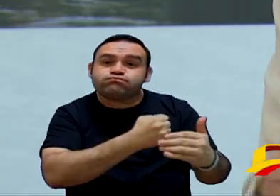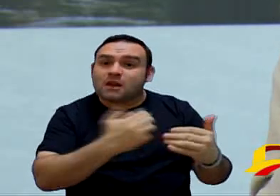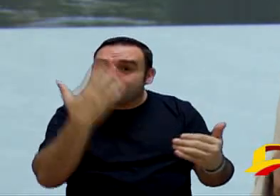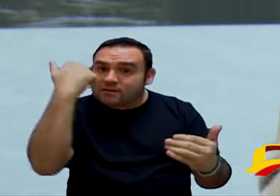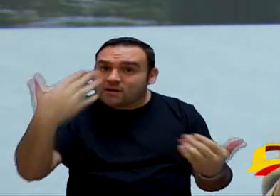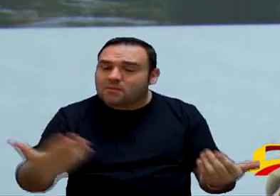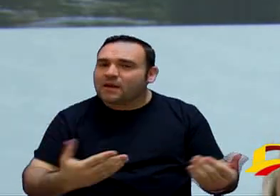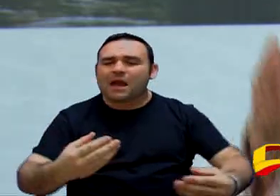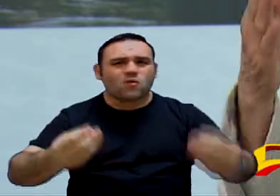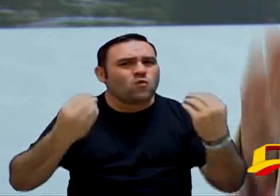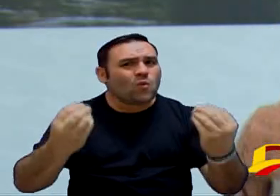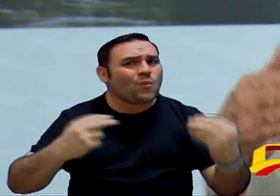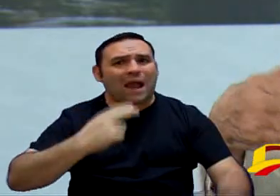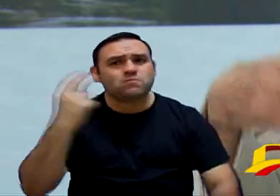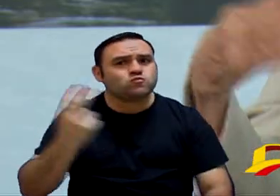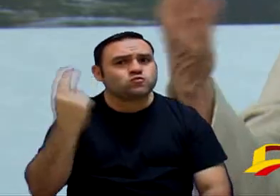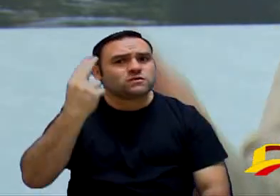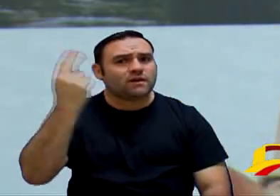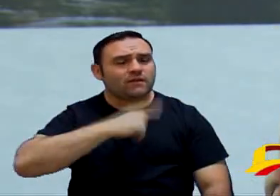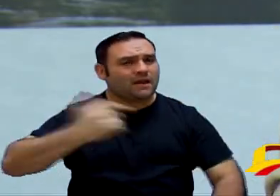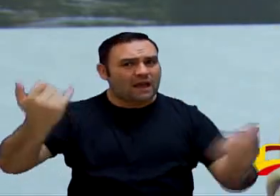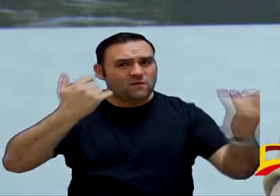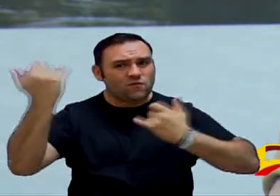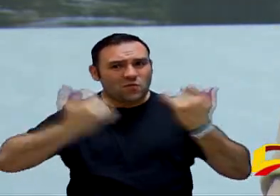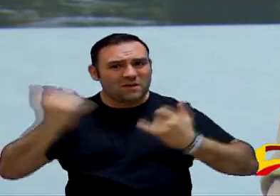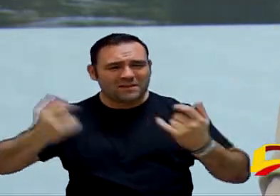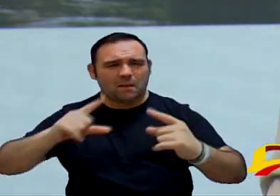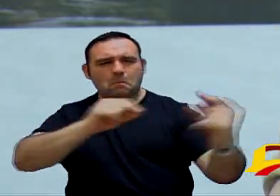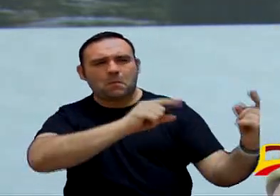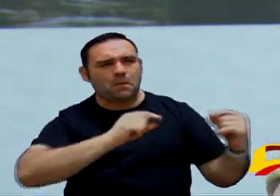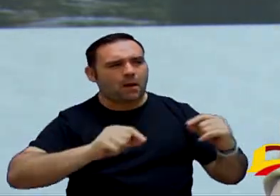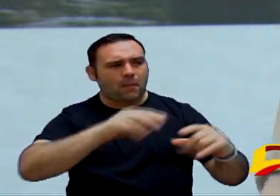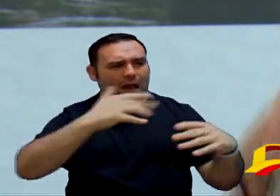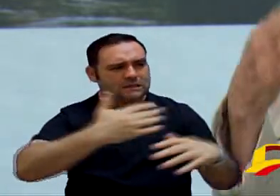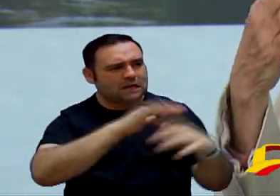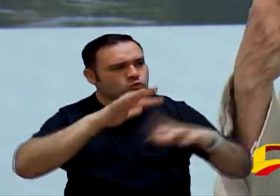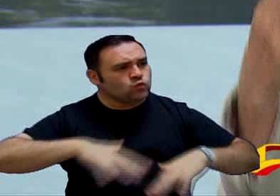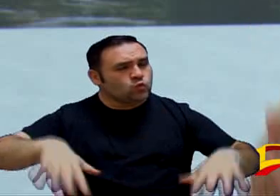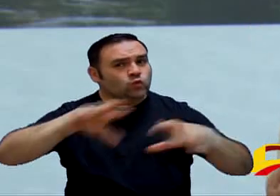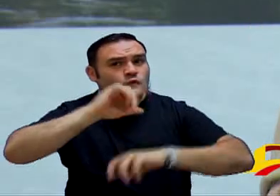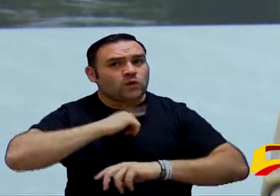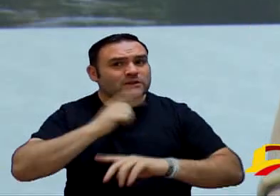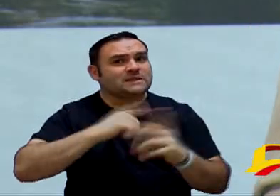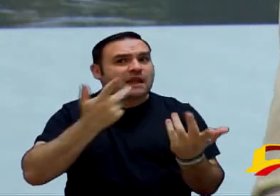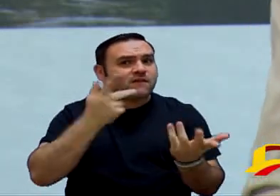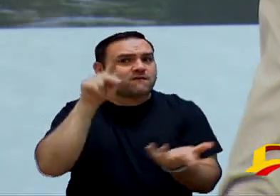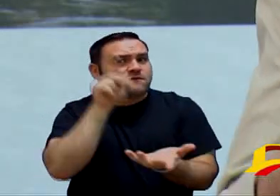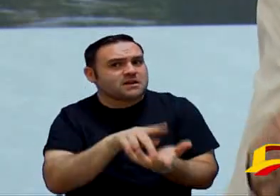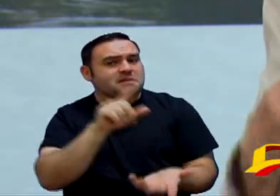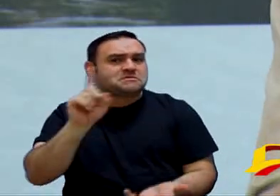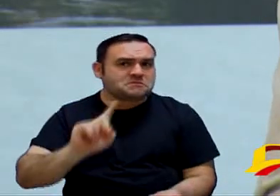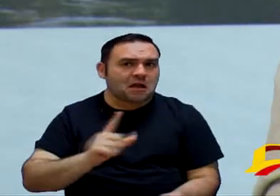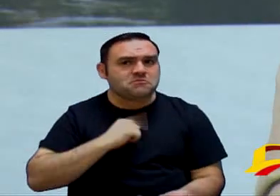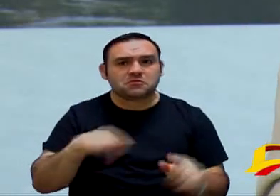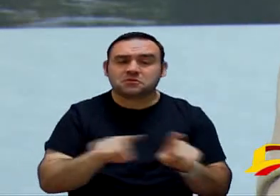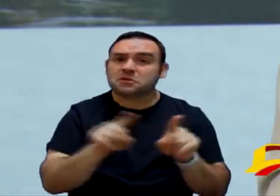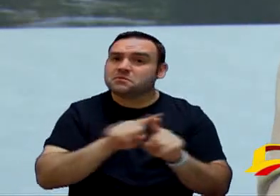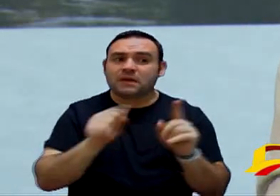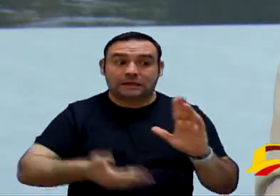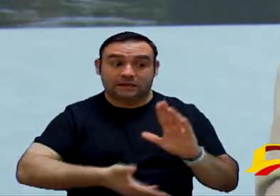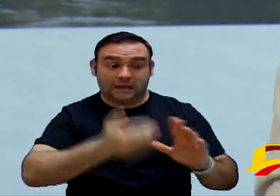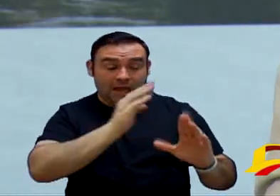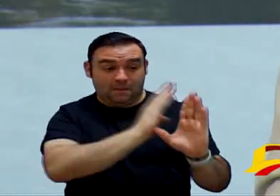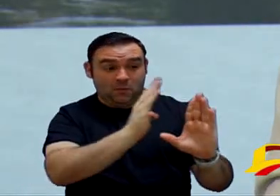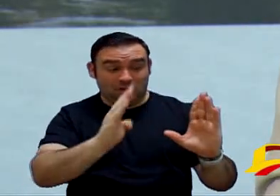não é possível que que essa informação esteja circulando na cidade se tem algum fundo de verdade se retirar